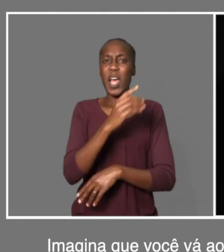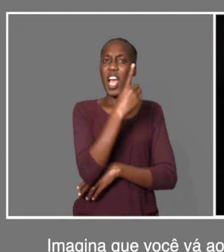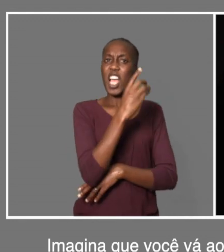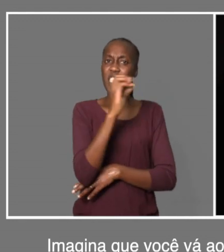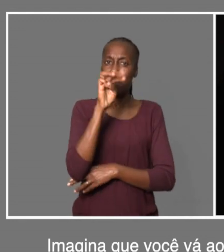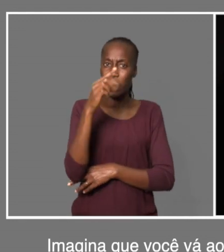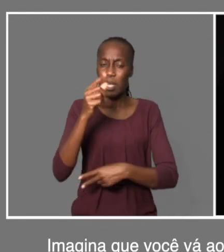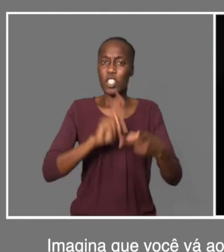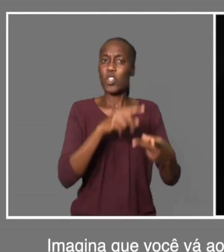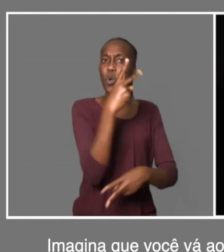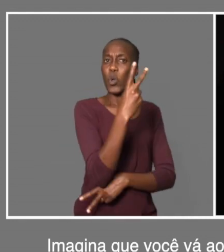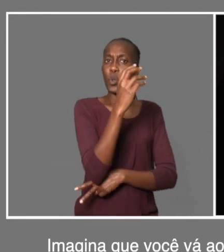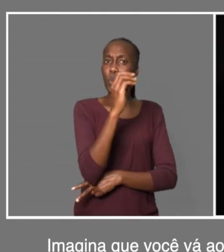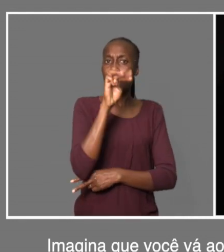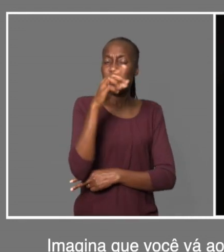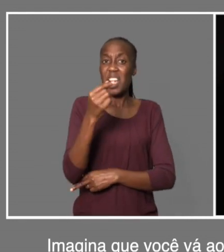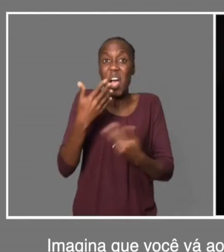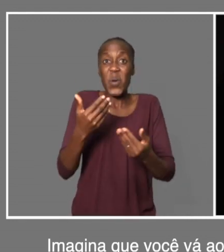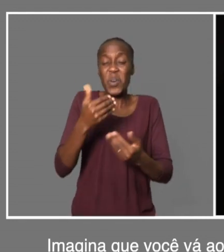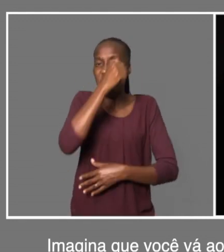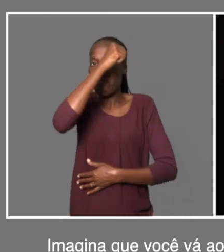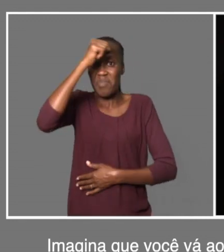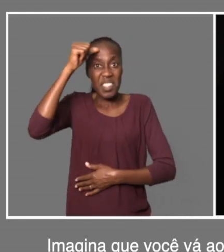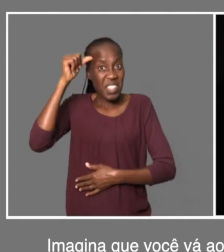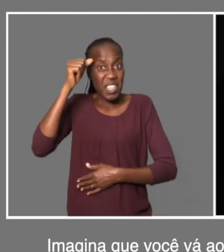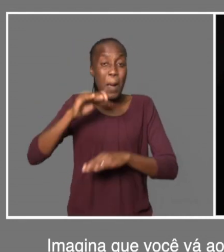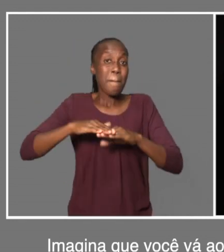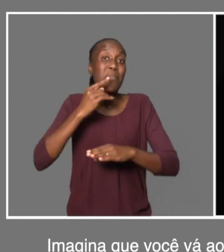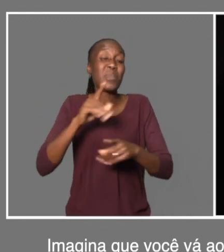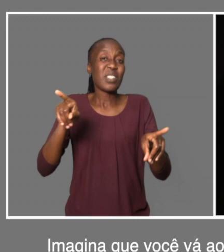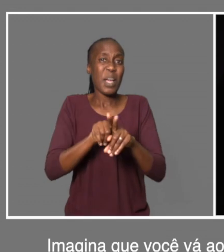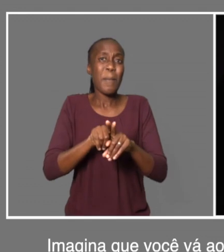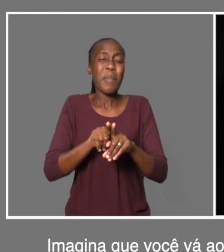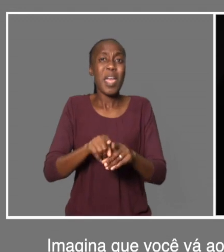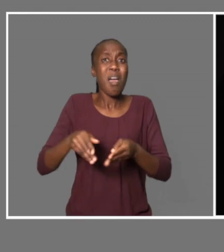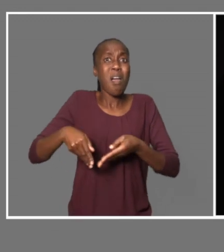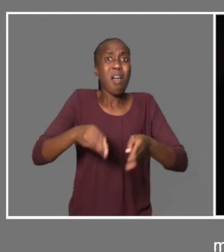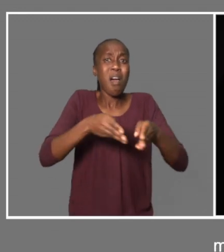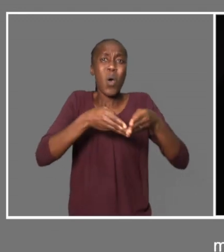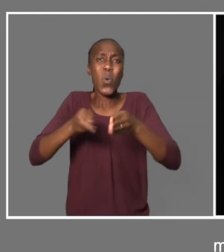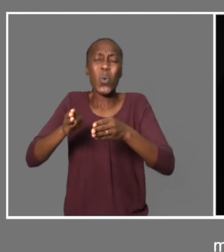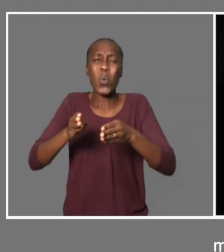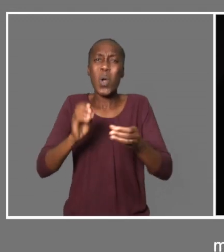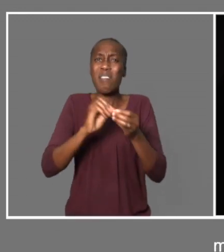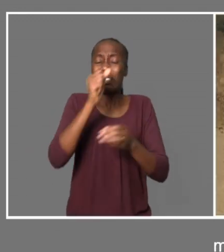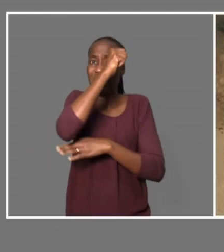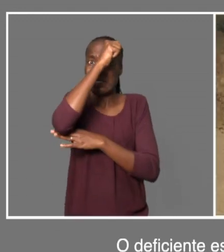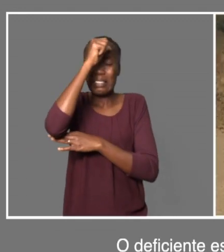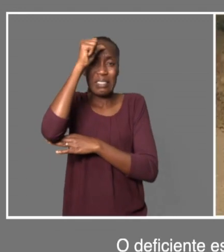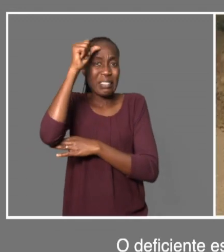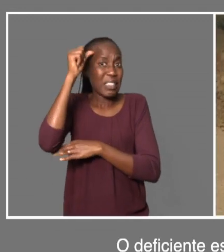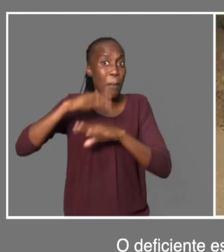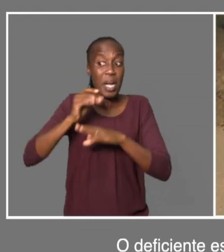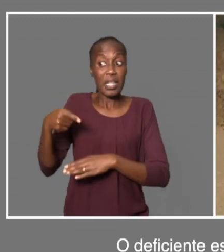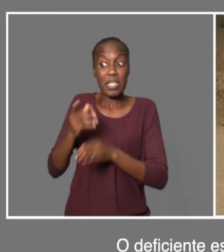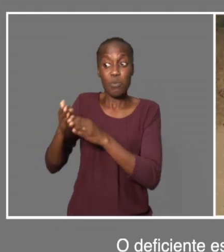você anda a pé para ir depositar podia conseguir guardar uns cem meticais ou duzentos meticais mas agora está difícil o